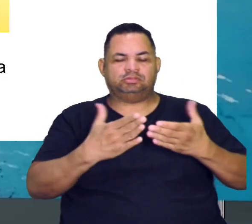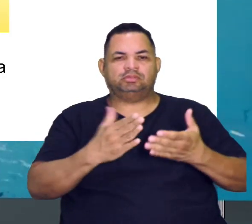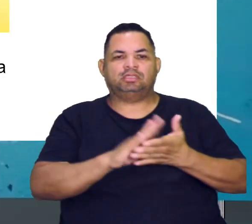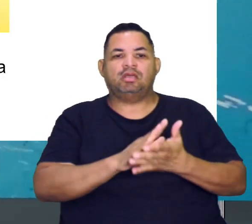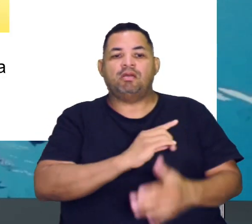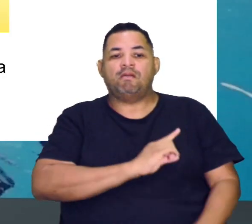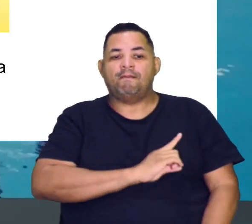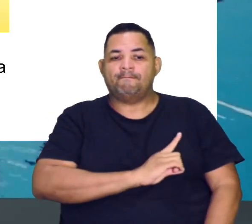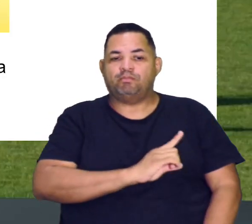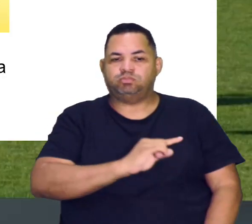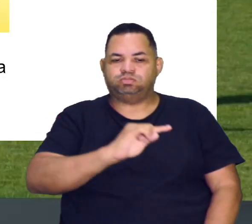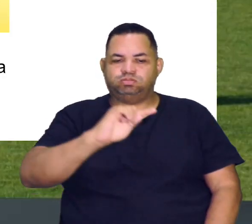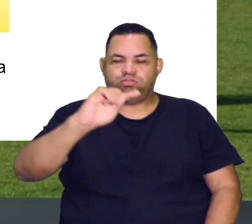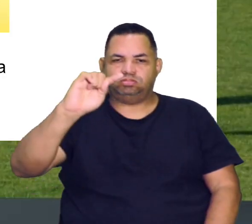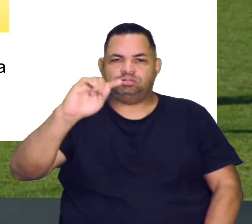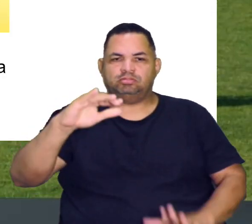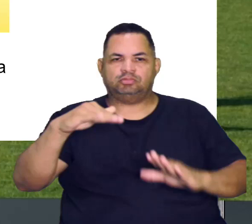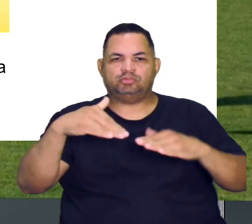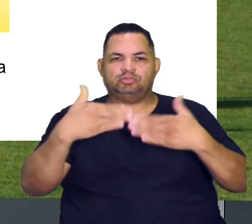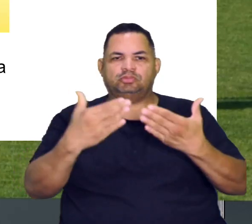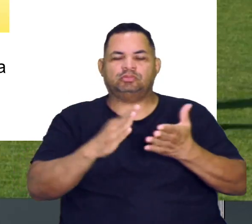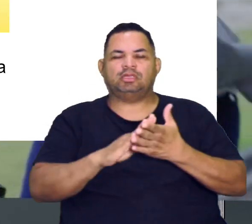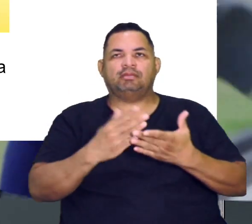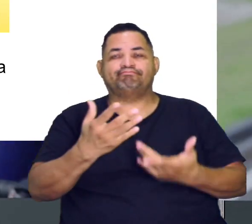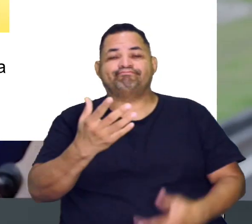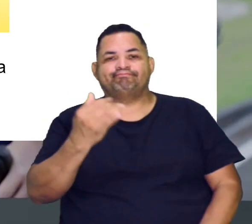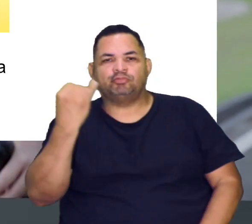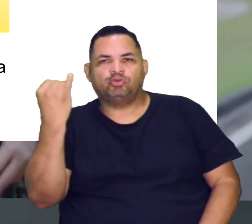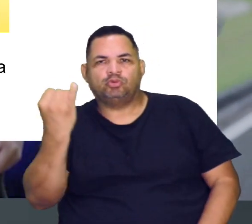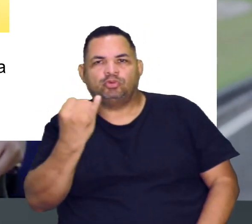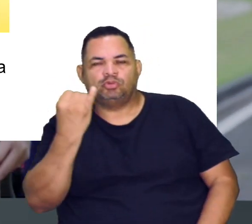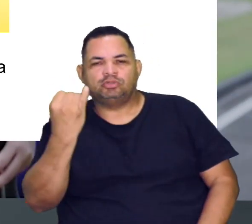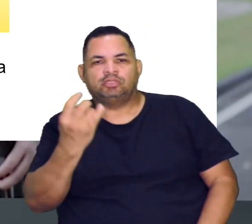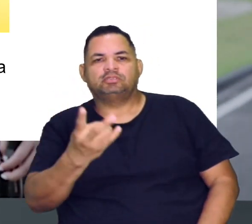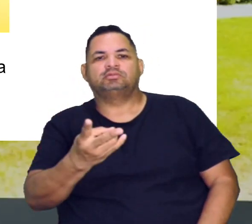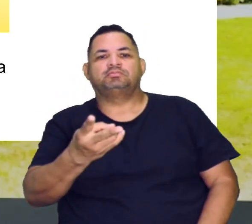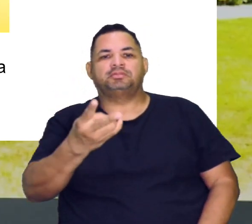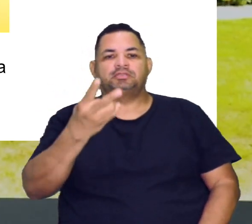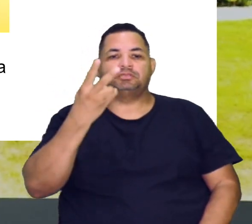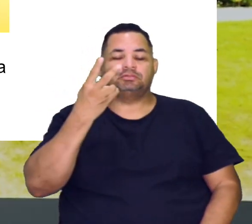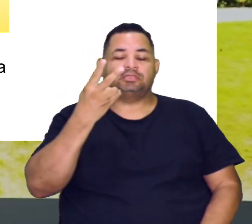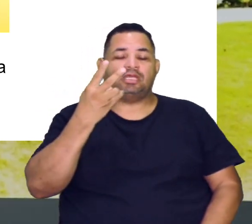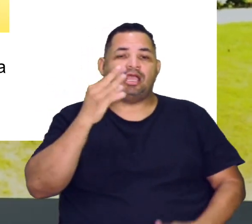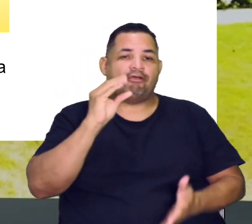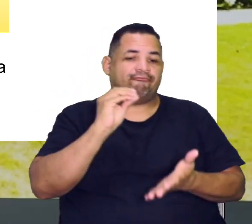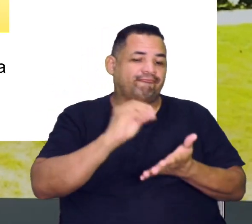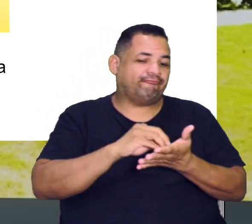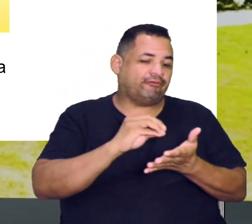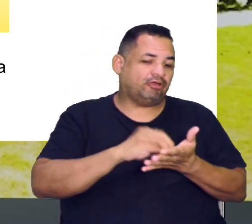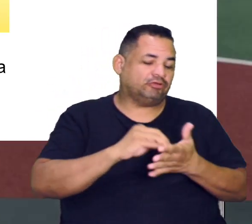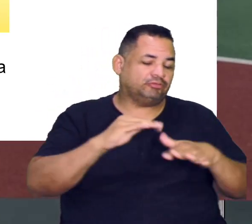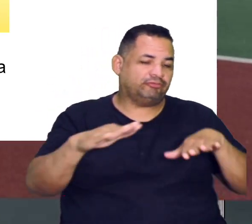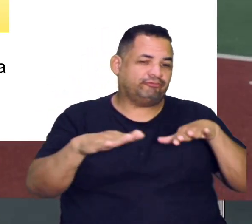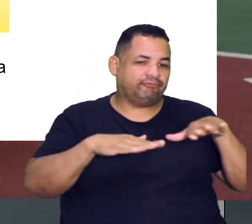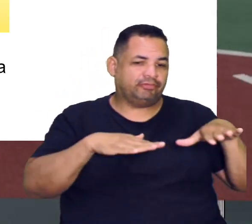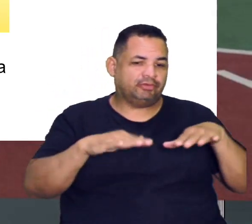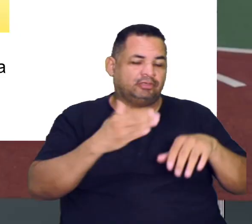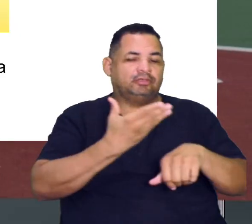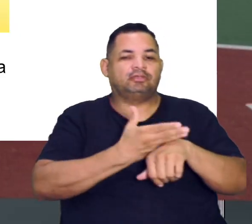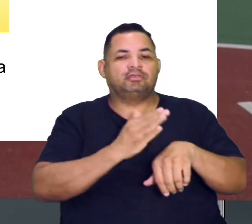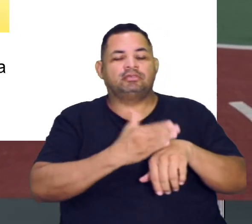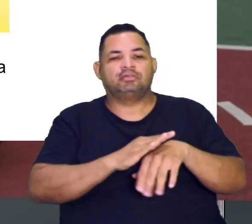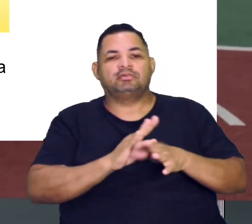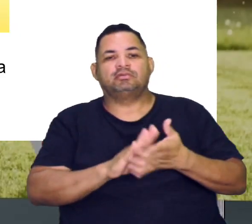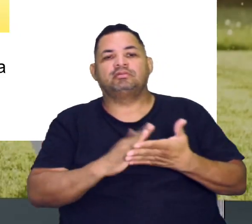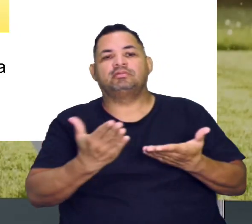gente observar, né, tudo que a gente se alimenta, a ausência do exercício físico, porque vai criar aí essas